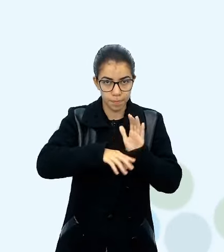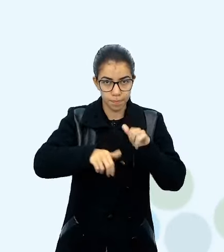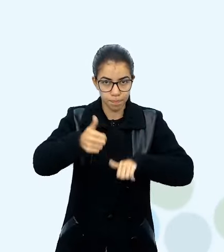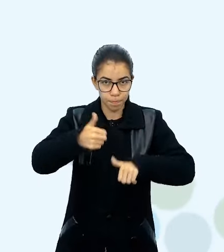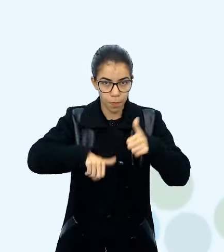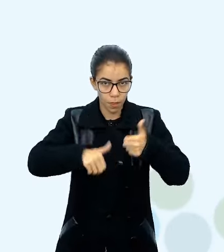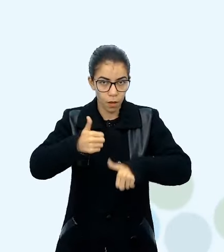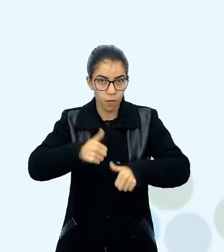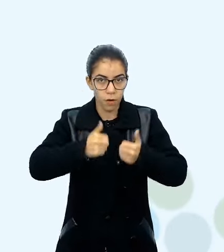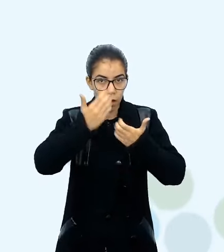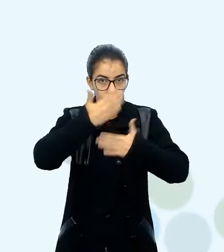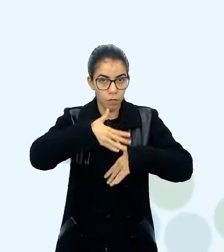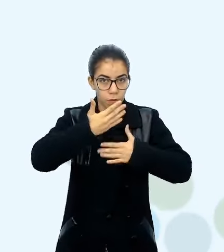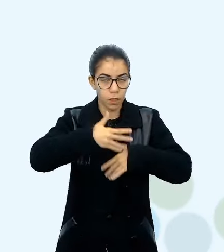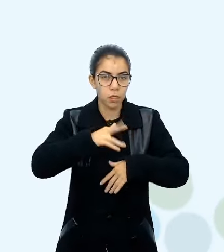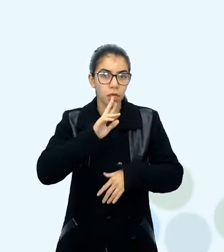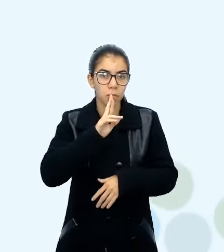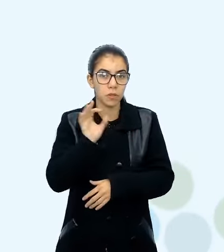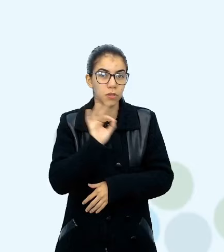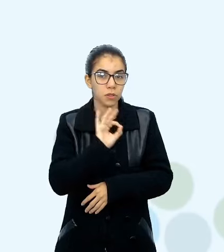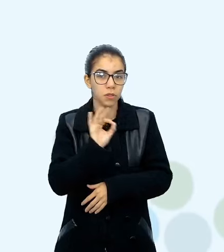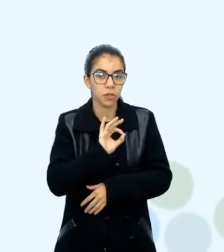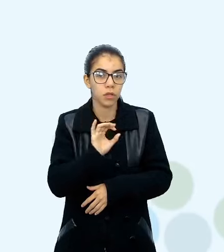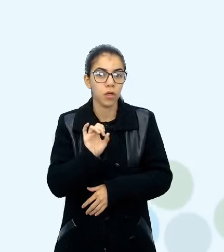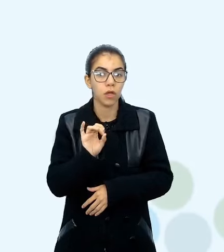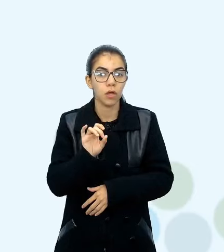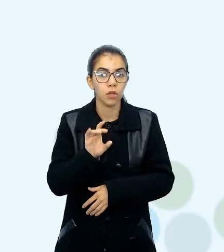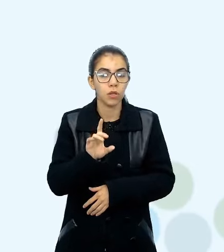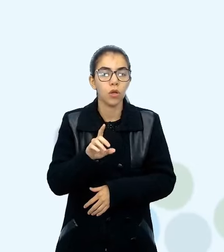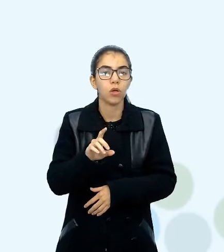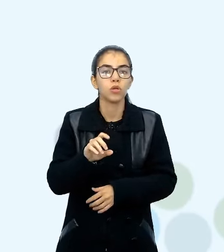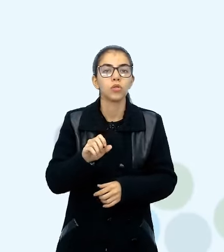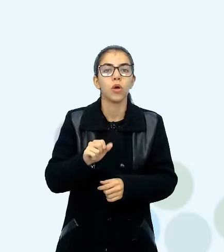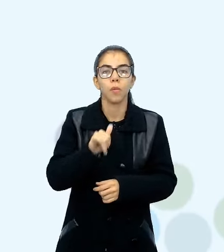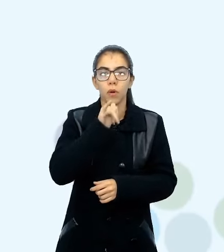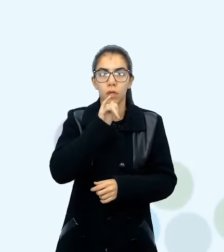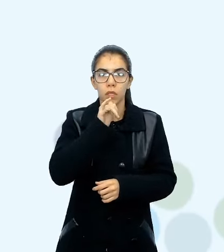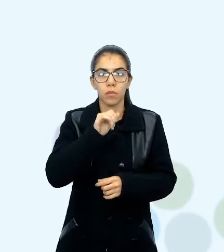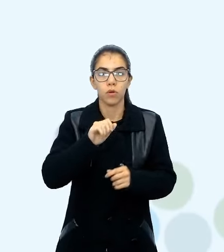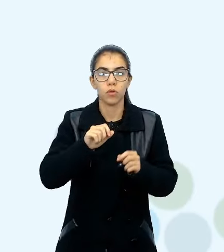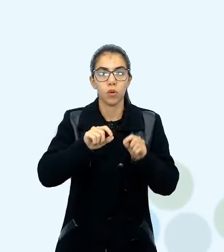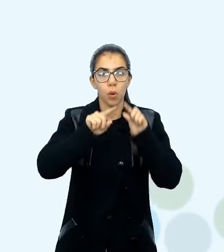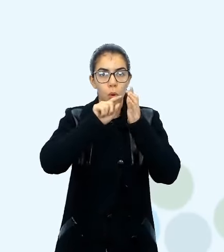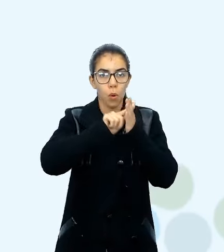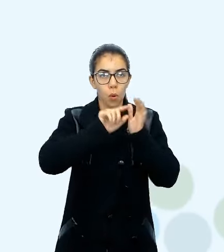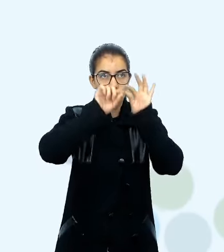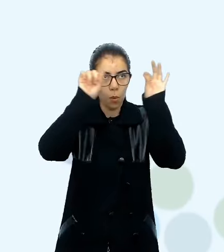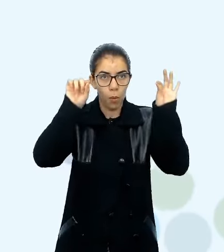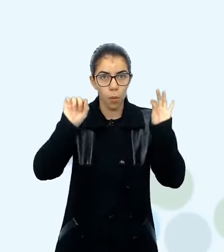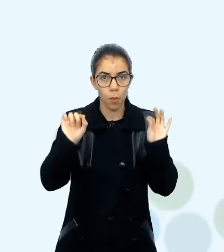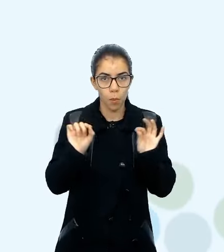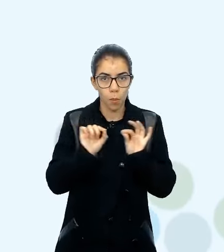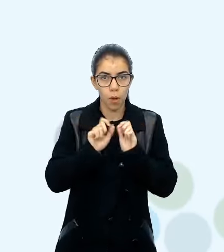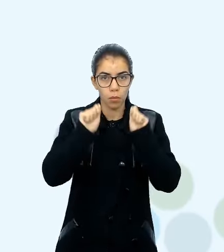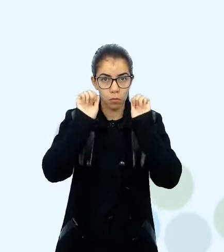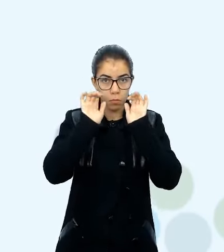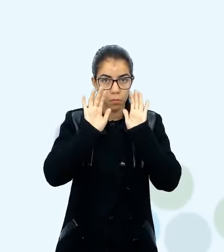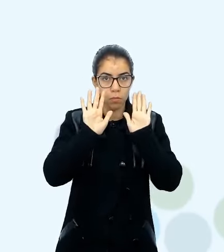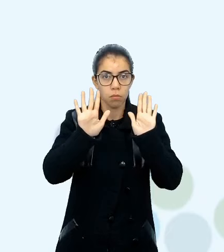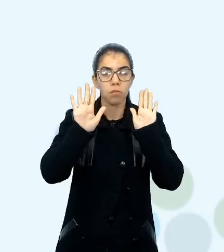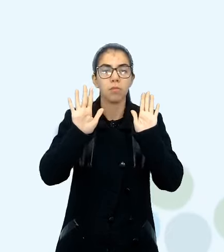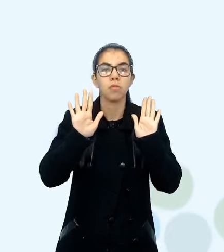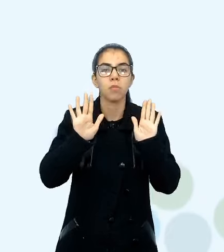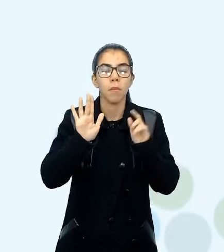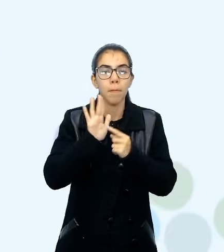respondia, e ela só respondeu quando a gente jogou a lycra, né, o tecido lycra, e ela ficou bem,